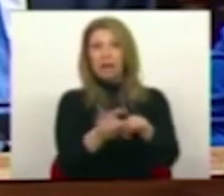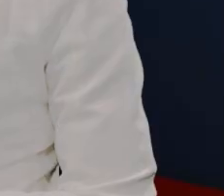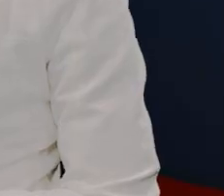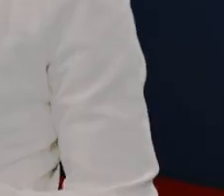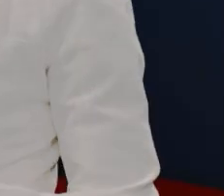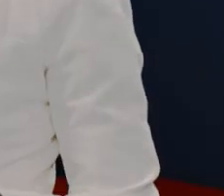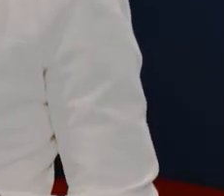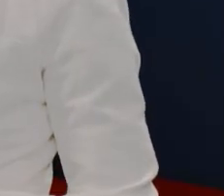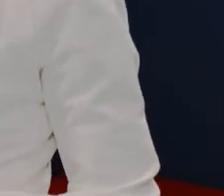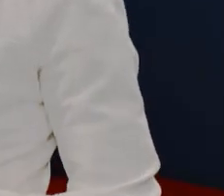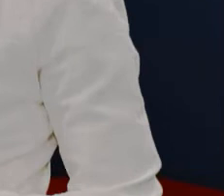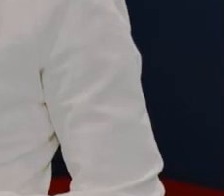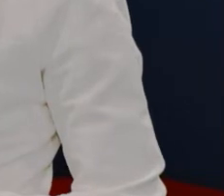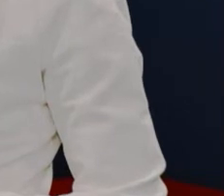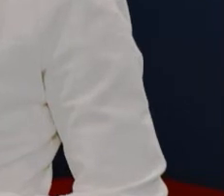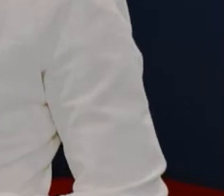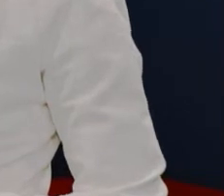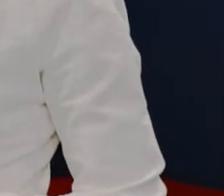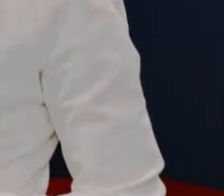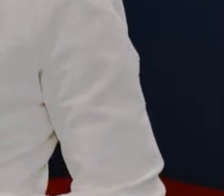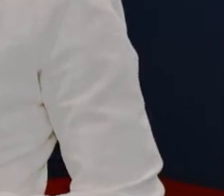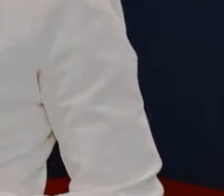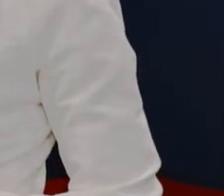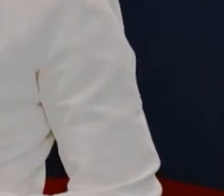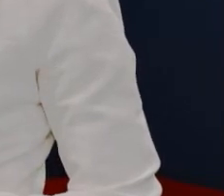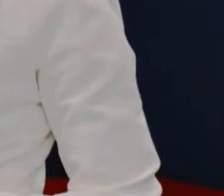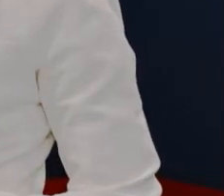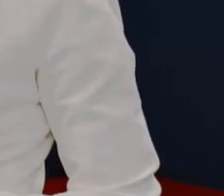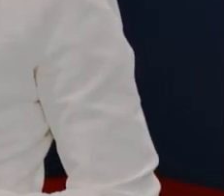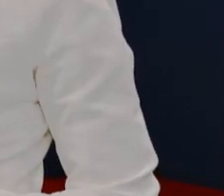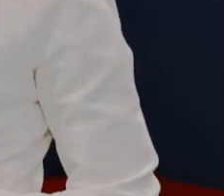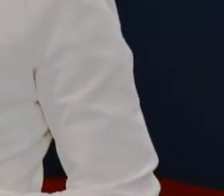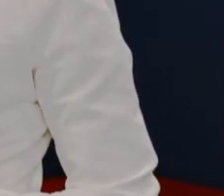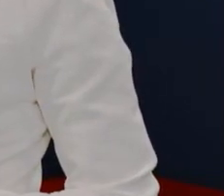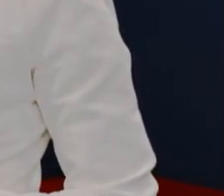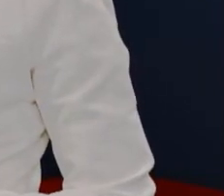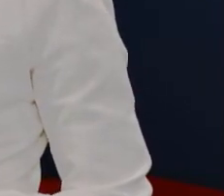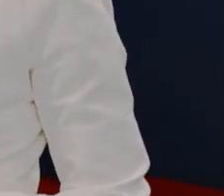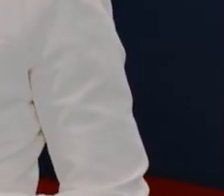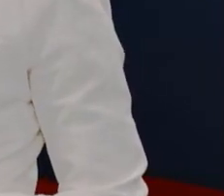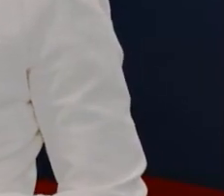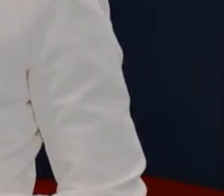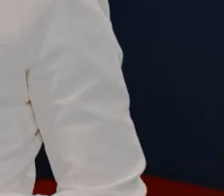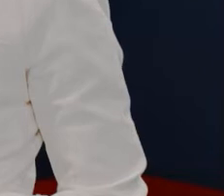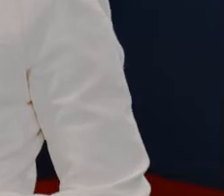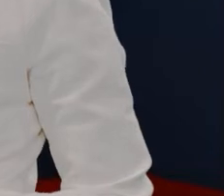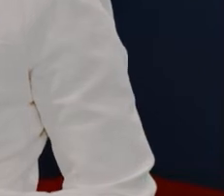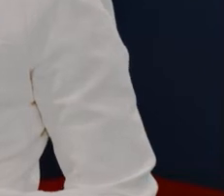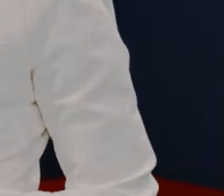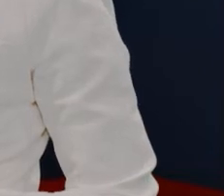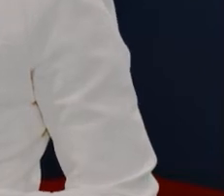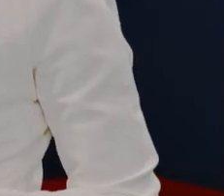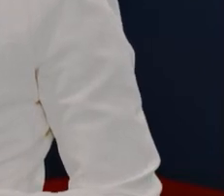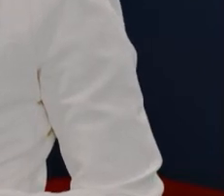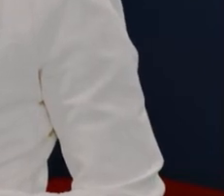cruzeiros. Quase um ano depois de ter sobrevivido ao choque do ciclone Idai, Paulo José volta a passar por momentos de